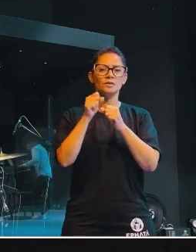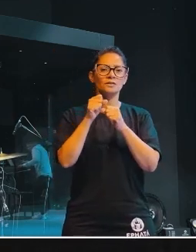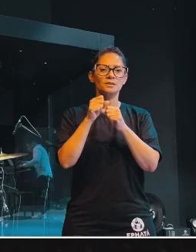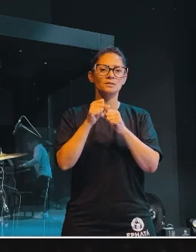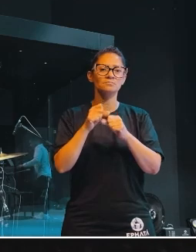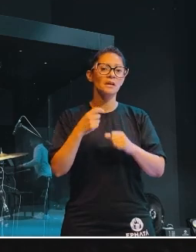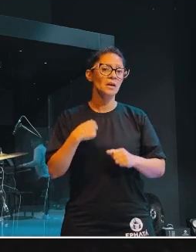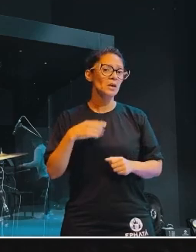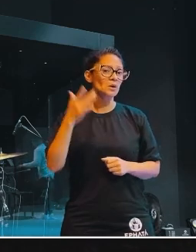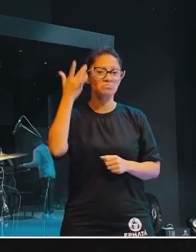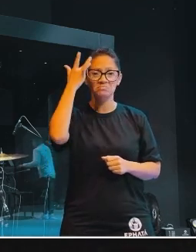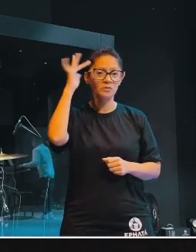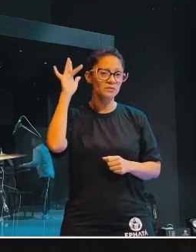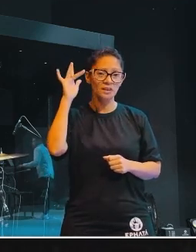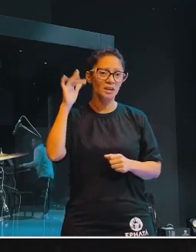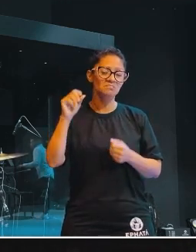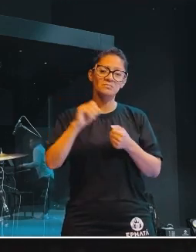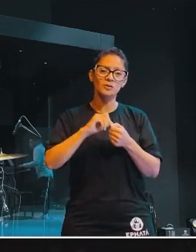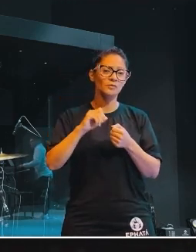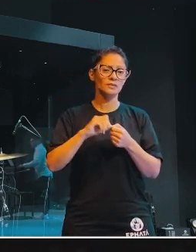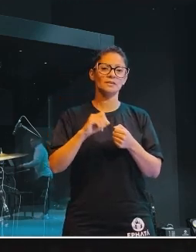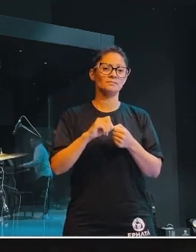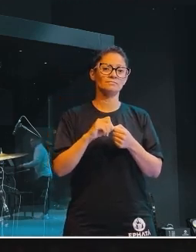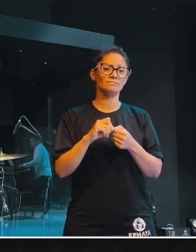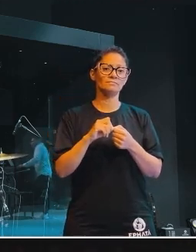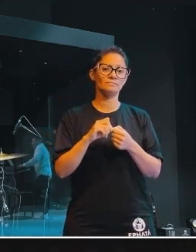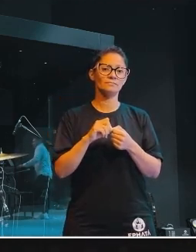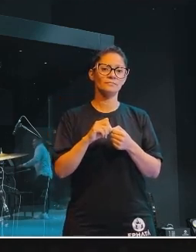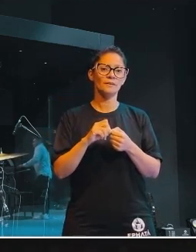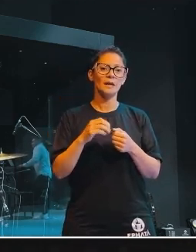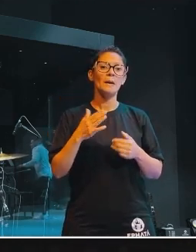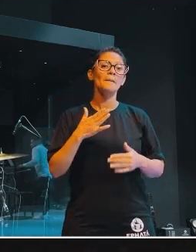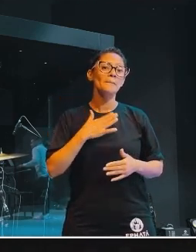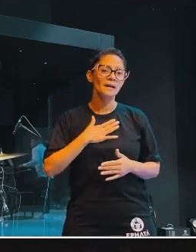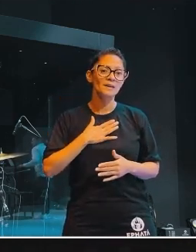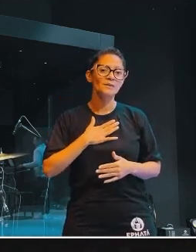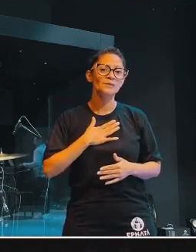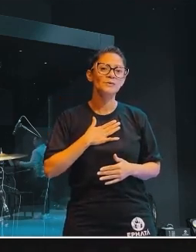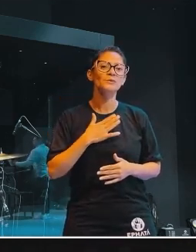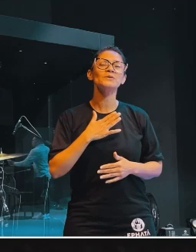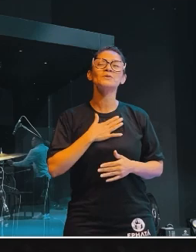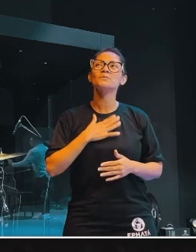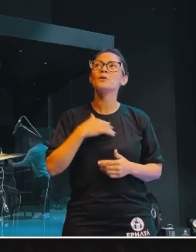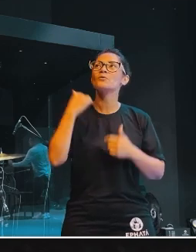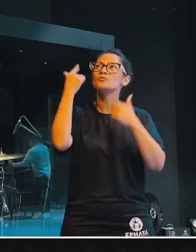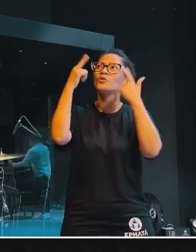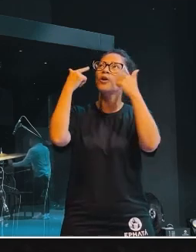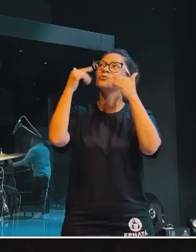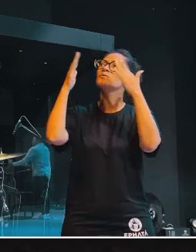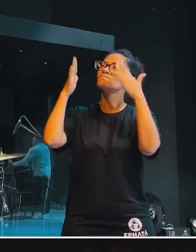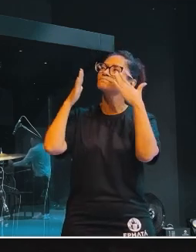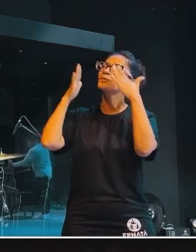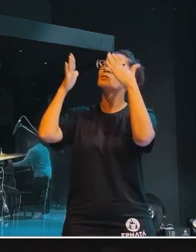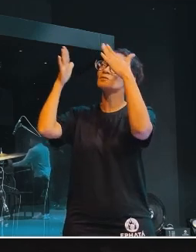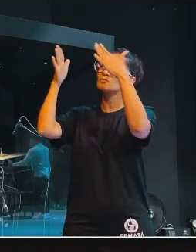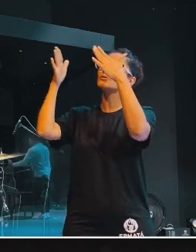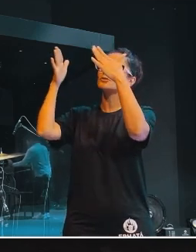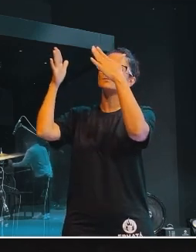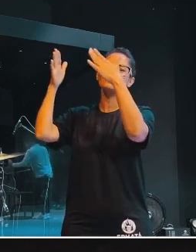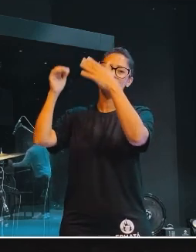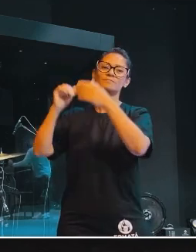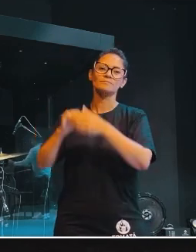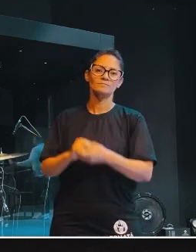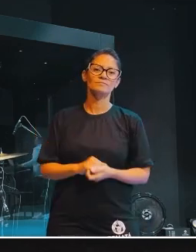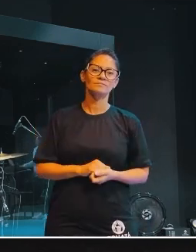o que fazer. Repete comigo: mas os meus olhos, eles estão postos